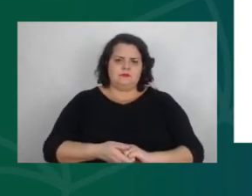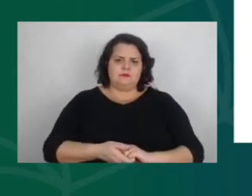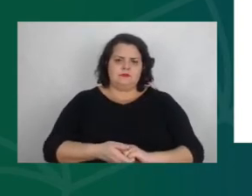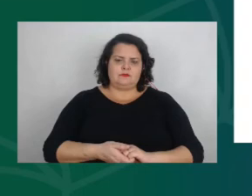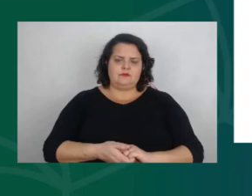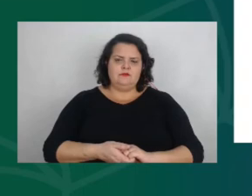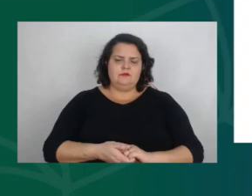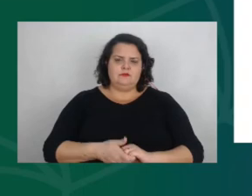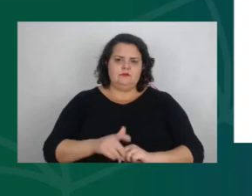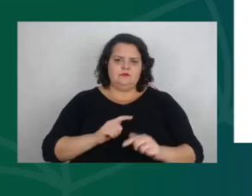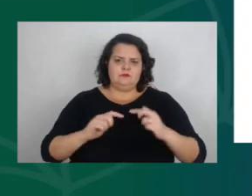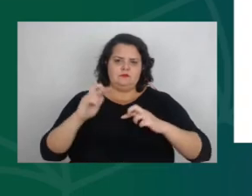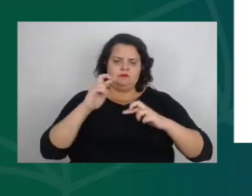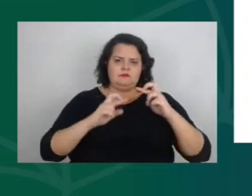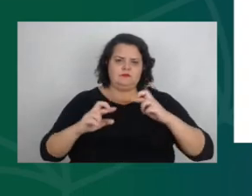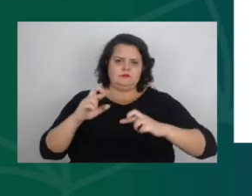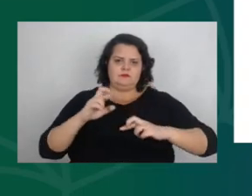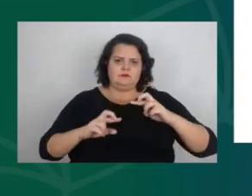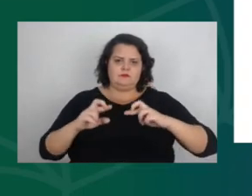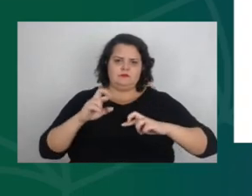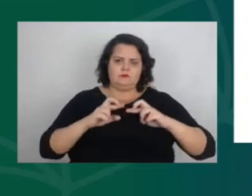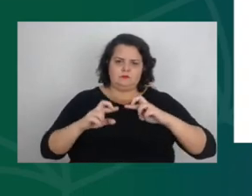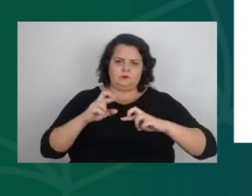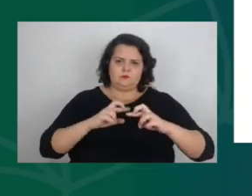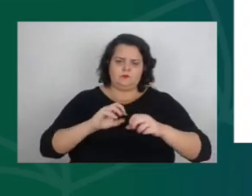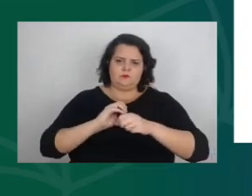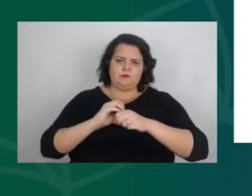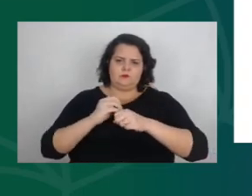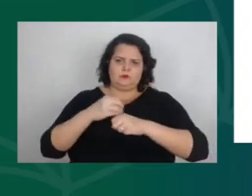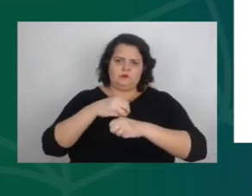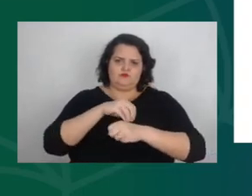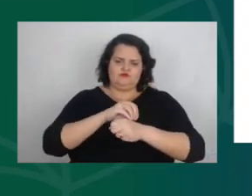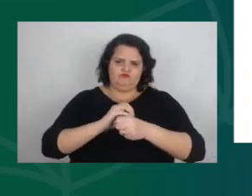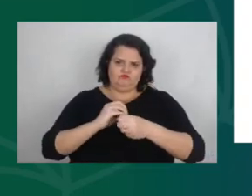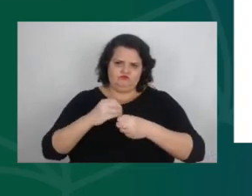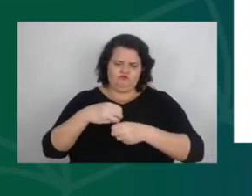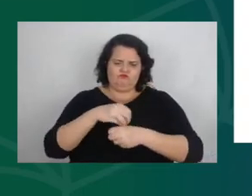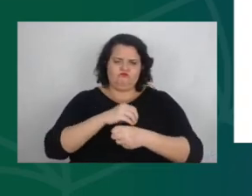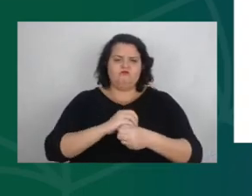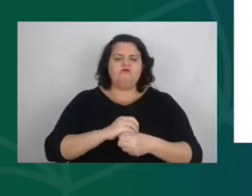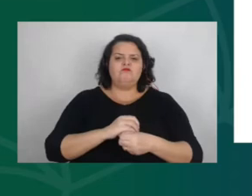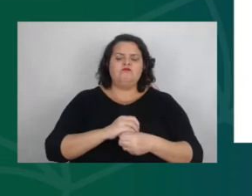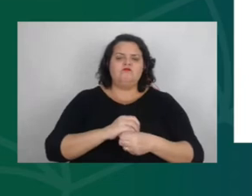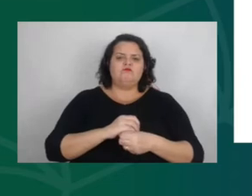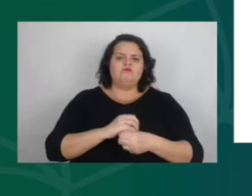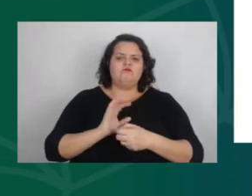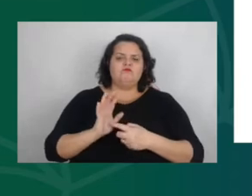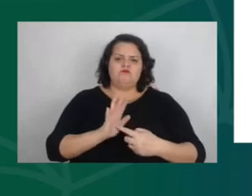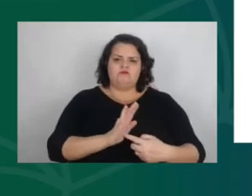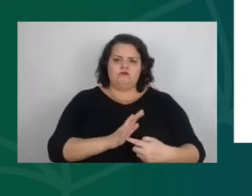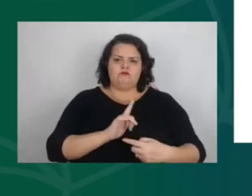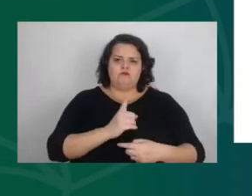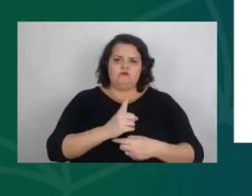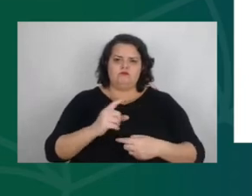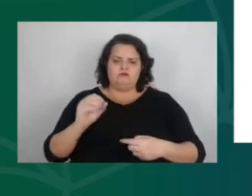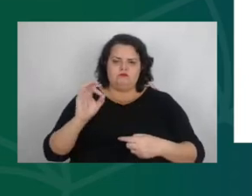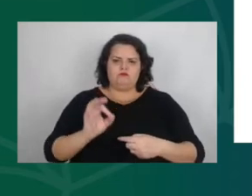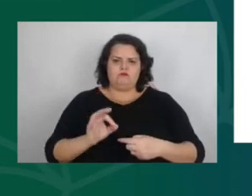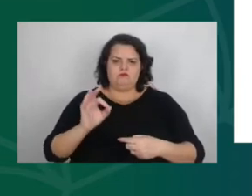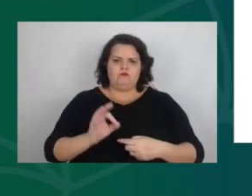análises de morte celular, de apoptose. Os resultados mostraram que a dose maior, aí, de 100%, ela deflagrou o